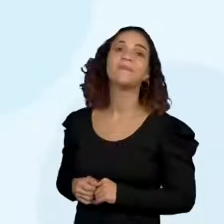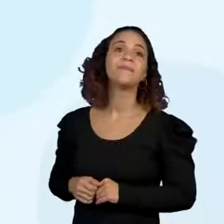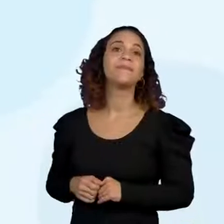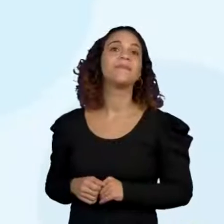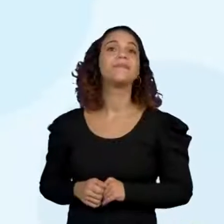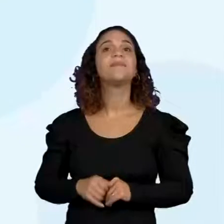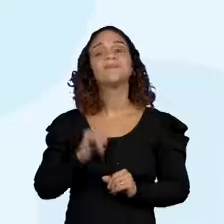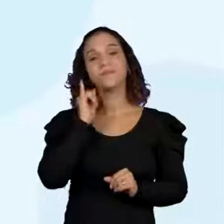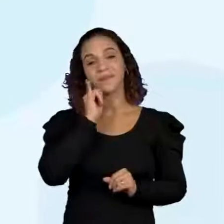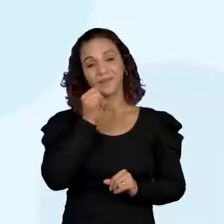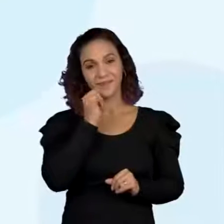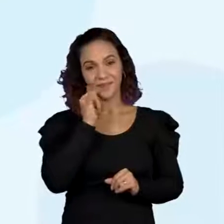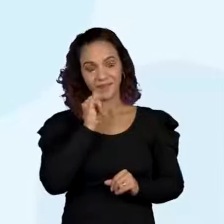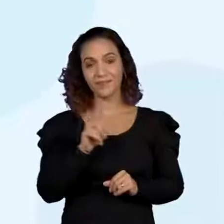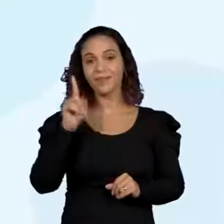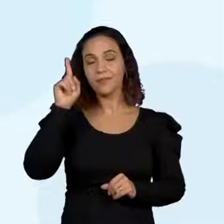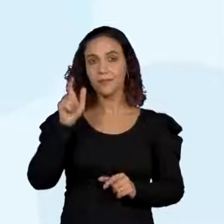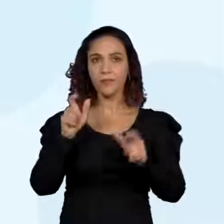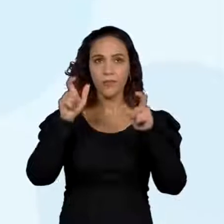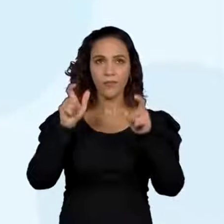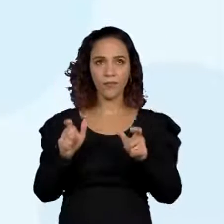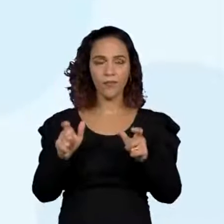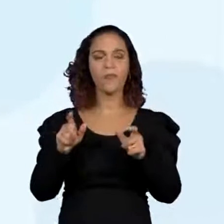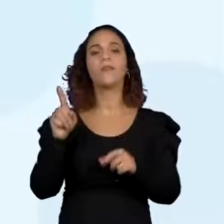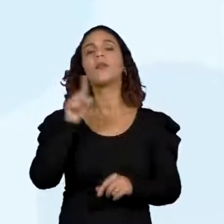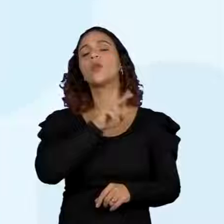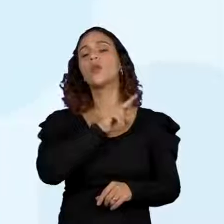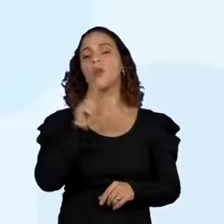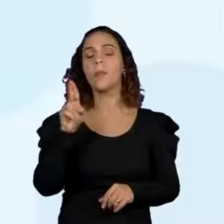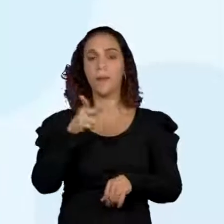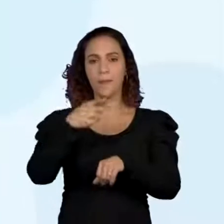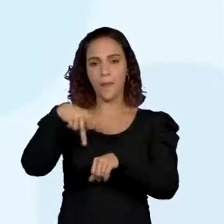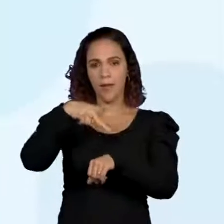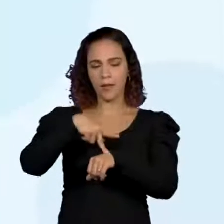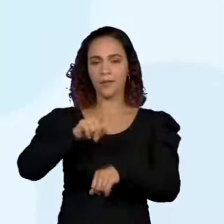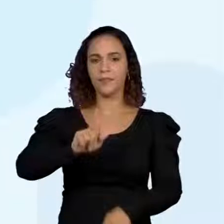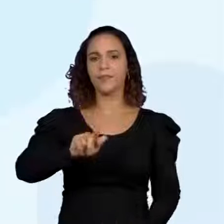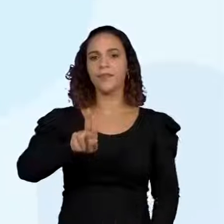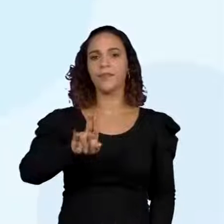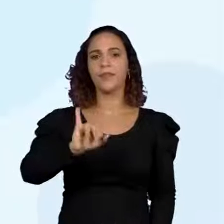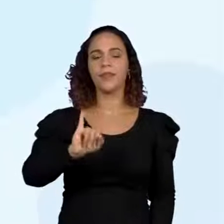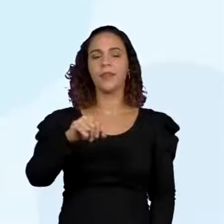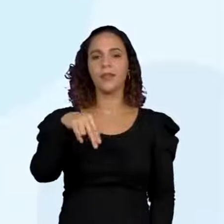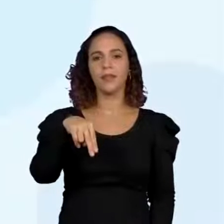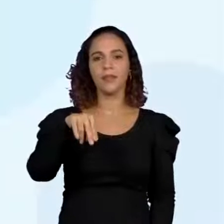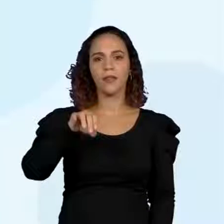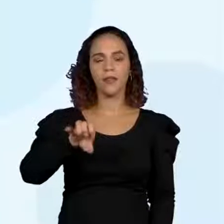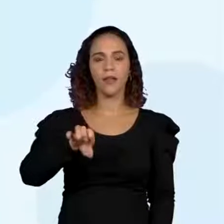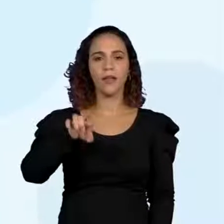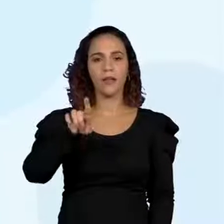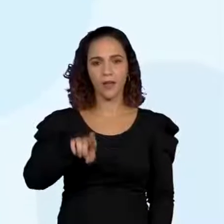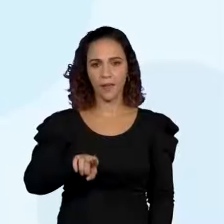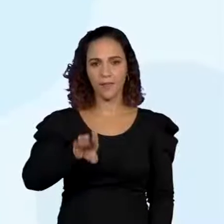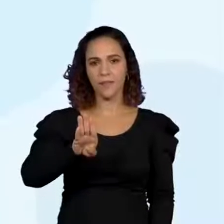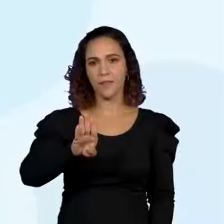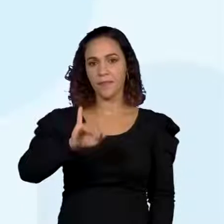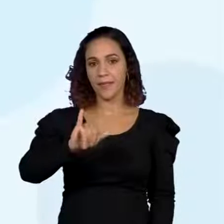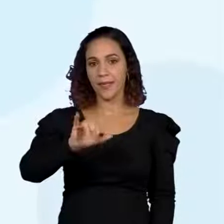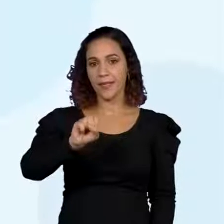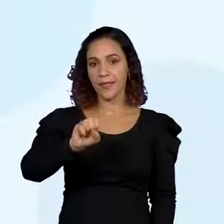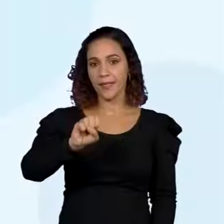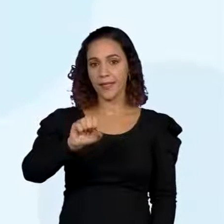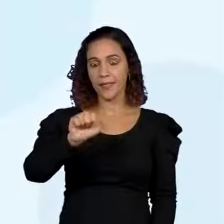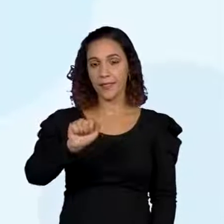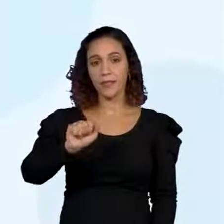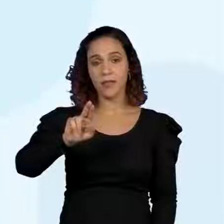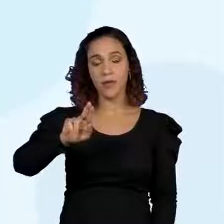popular de Guiné-Bissau, O Tambor. Então, eu trouxe aqui um conto que vocês podem